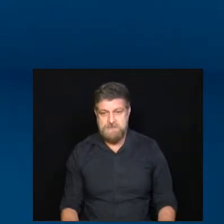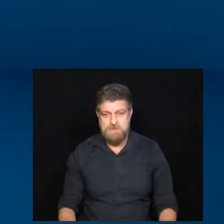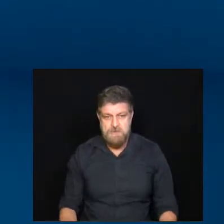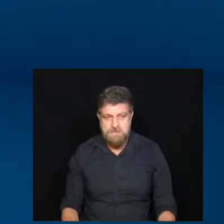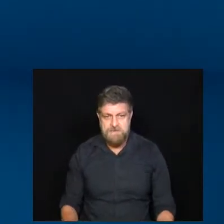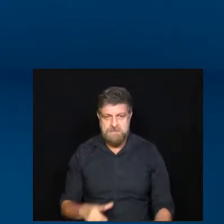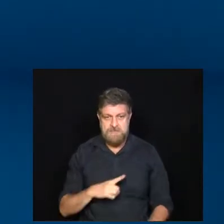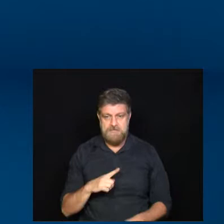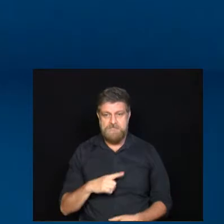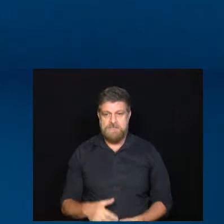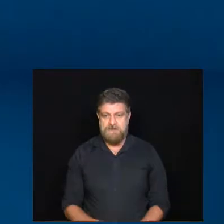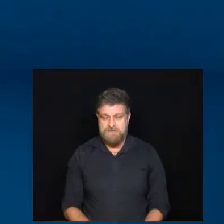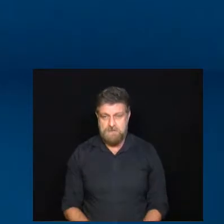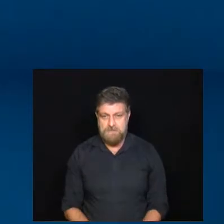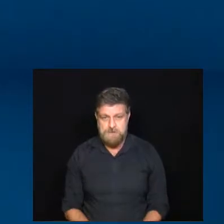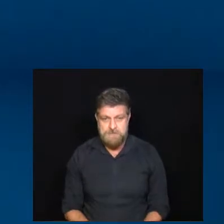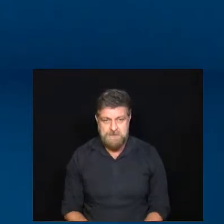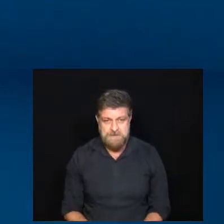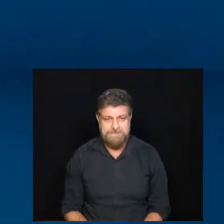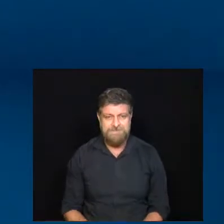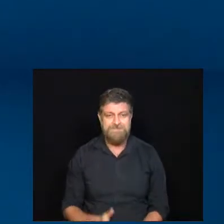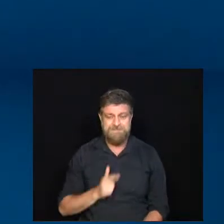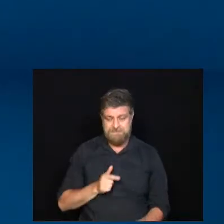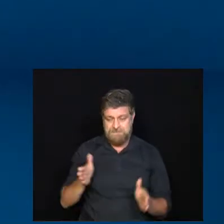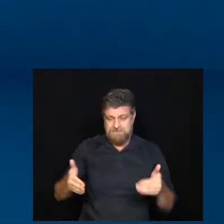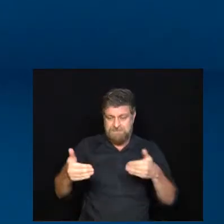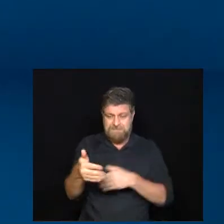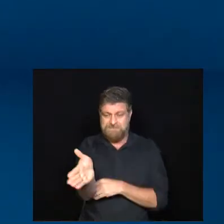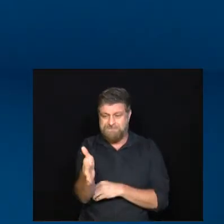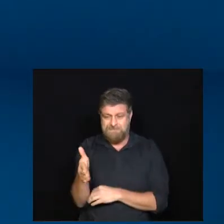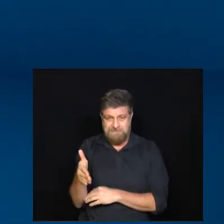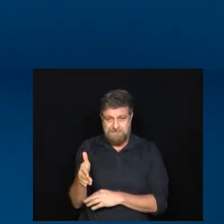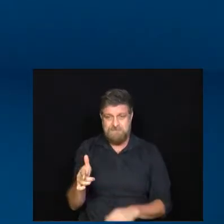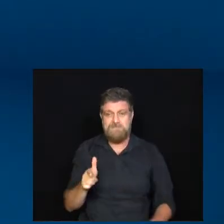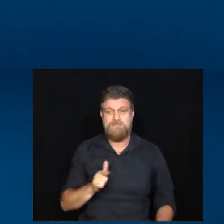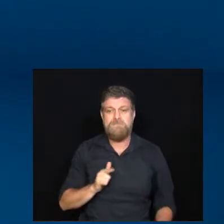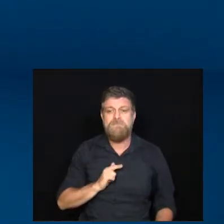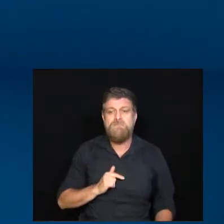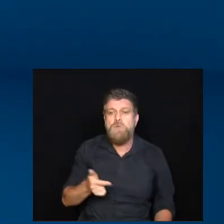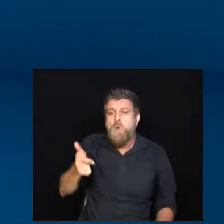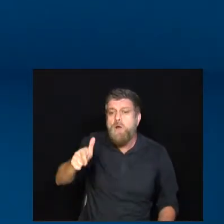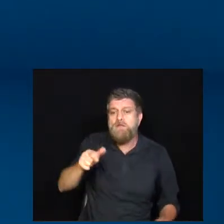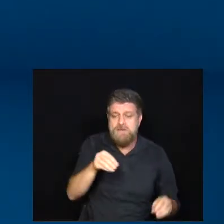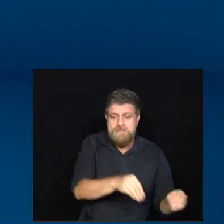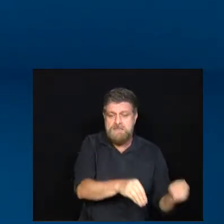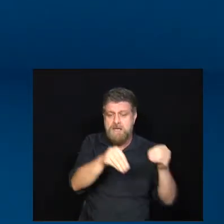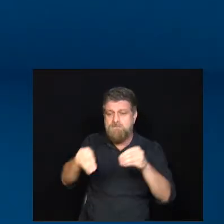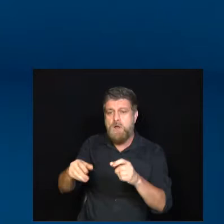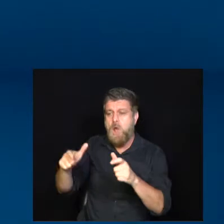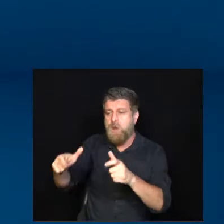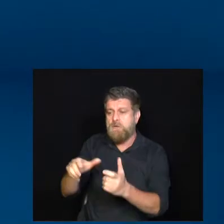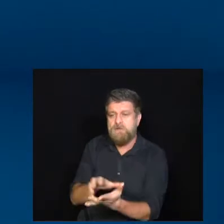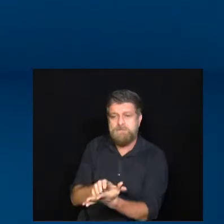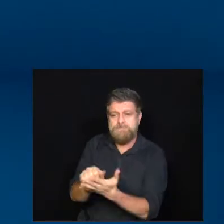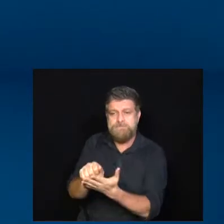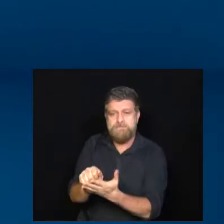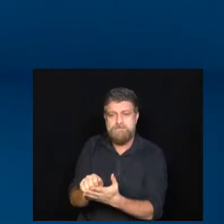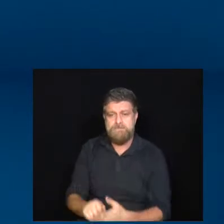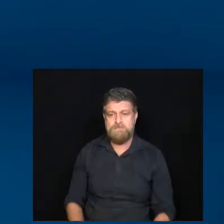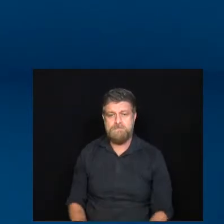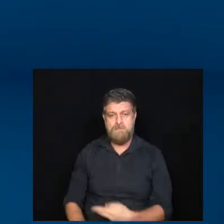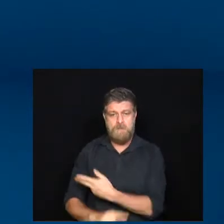que os animais do serpentário e do aquário deverão ser transferidos para outros locais credenciados pelo IBAMA